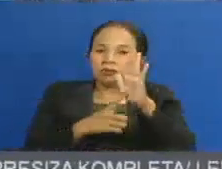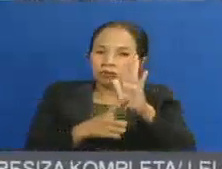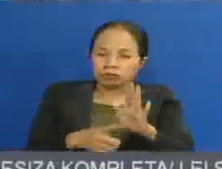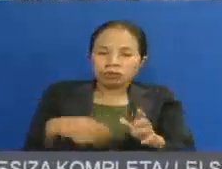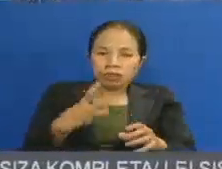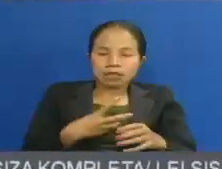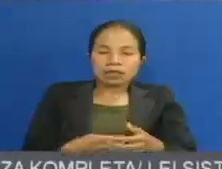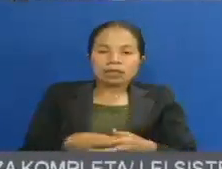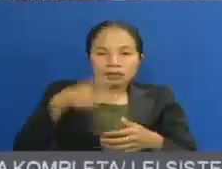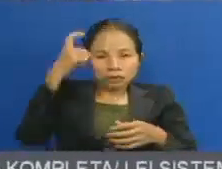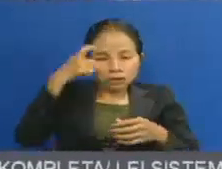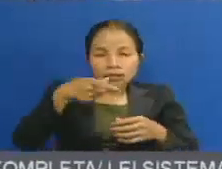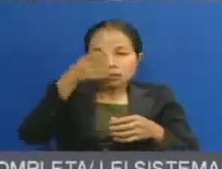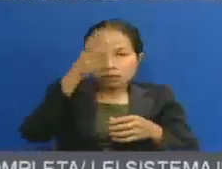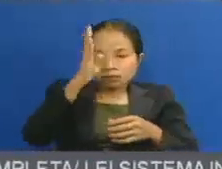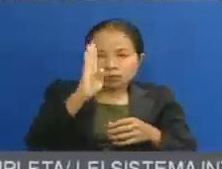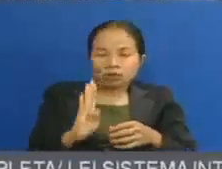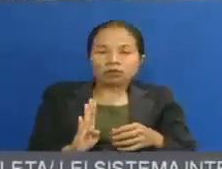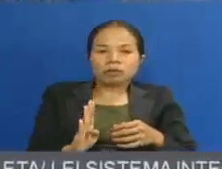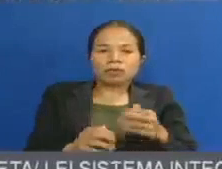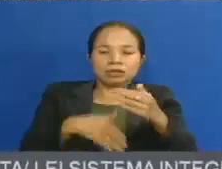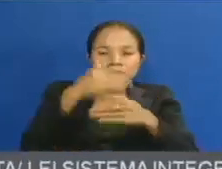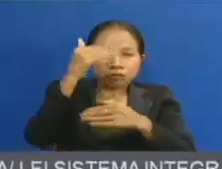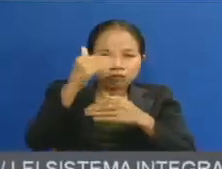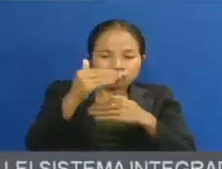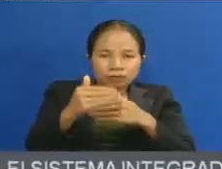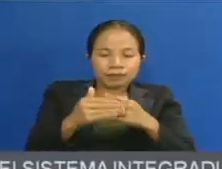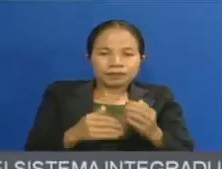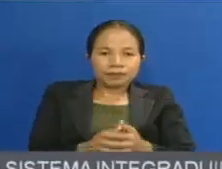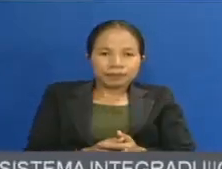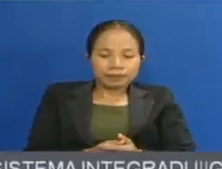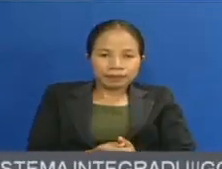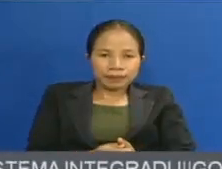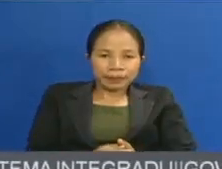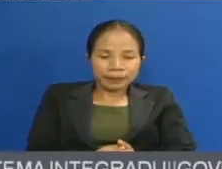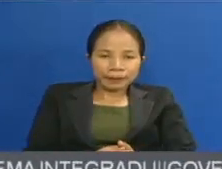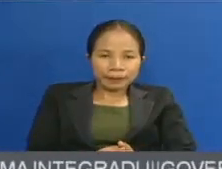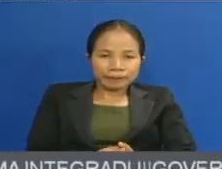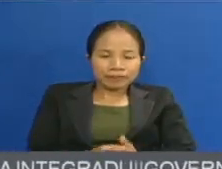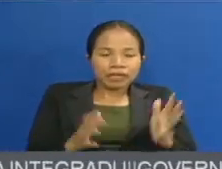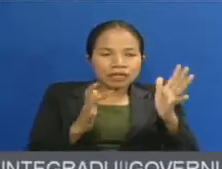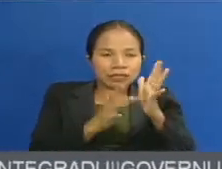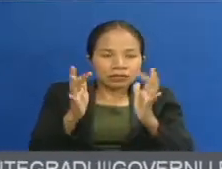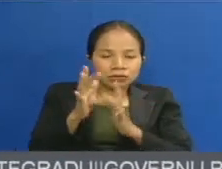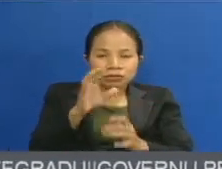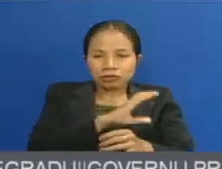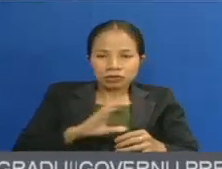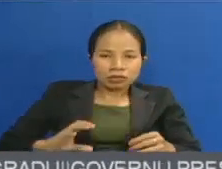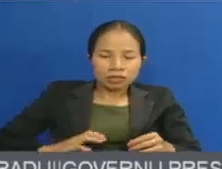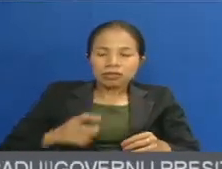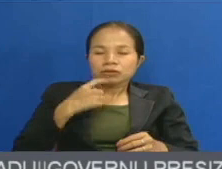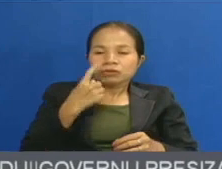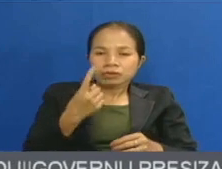itania humildade e handai maromak nia futar e sing. Acentua, Jesus Cristo afirma que a gente se presente